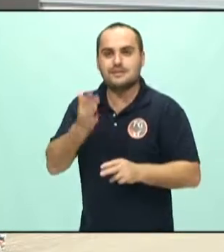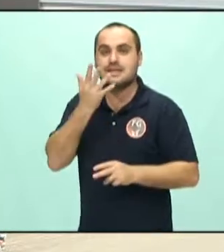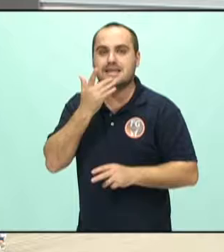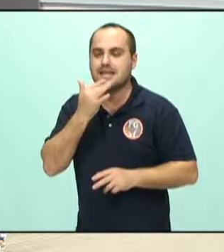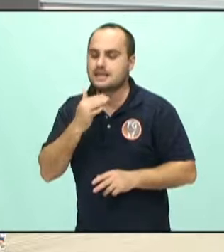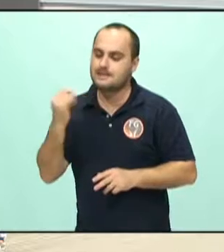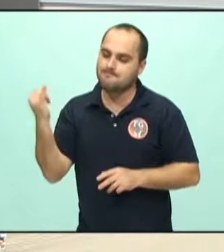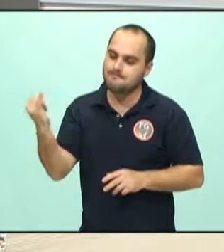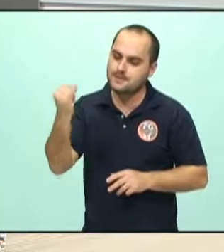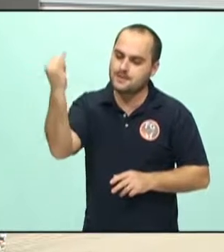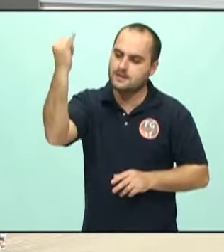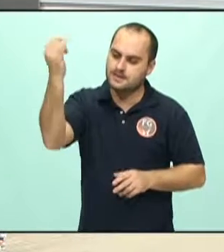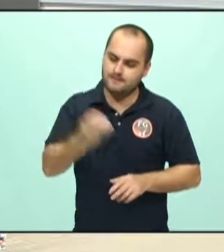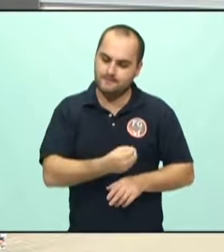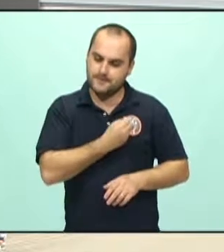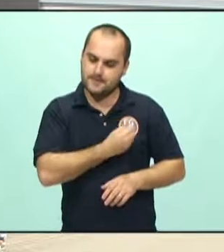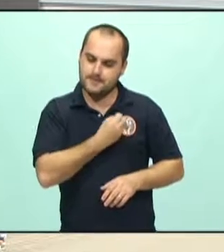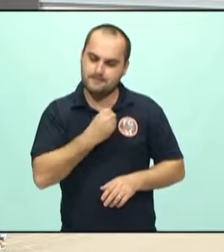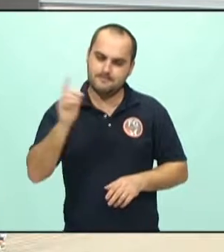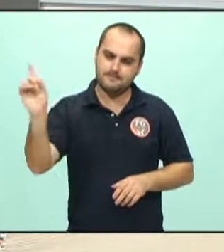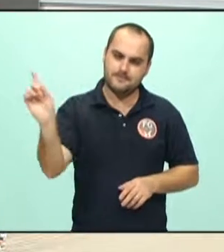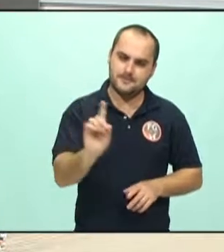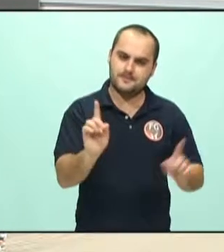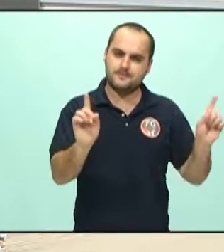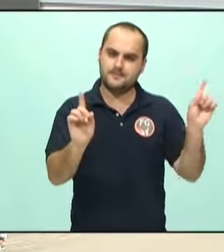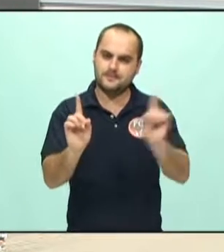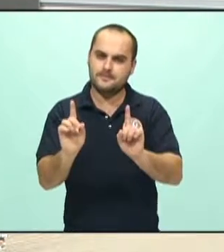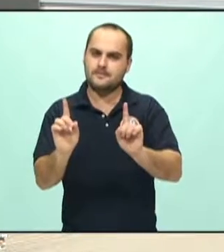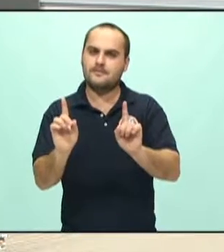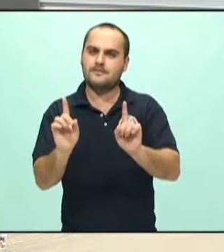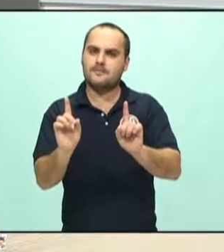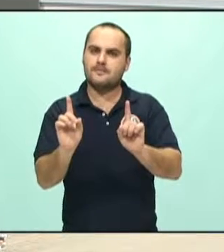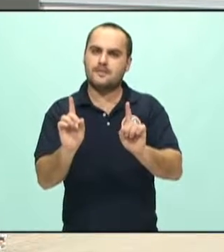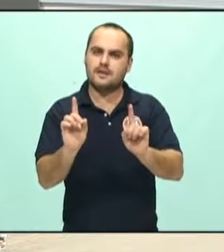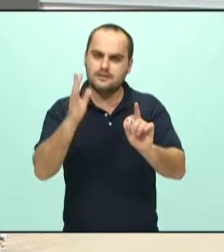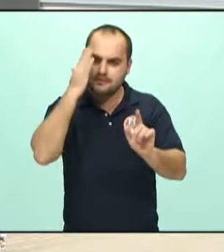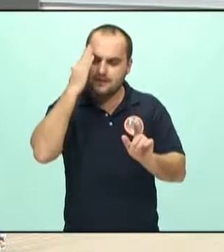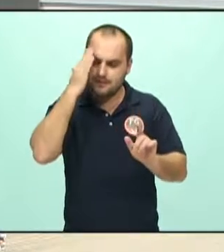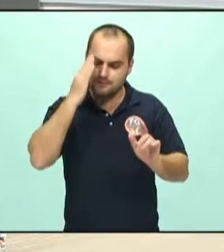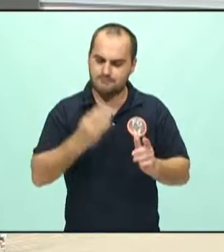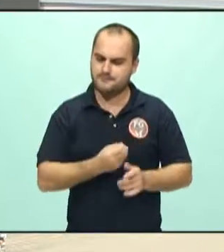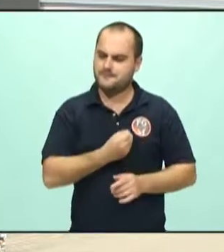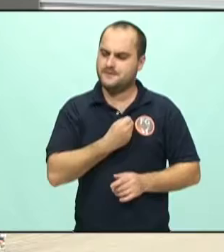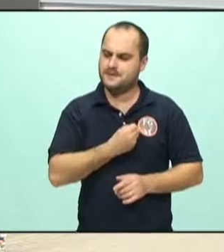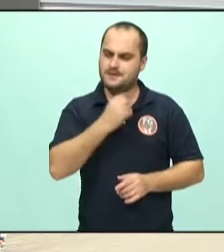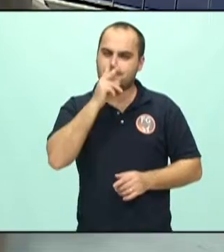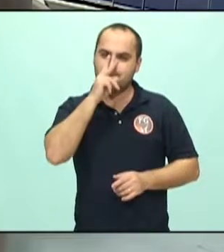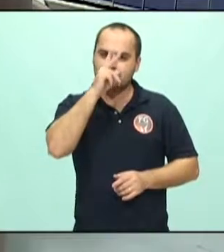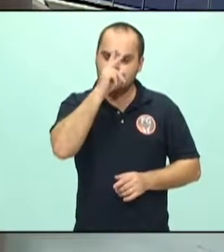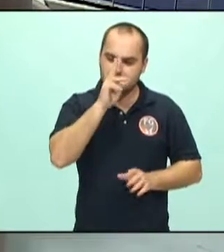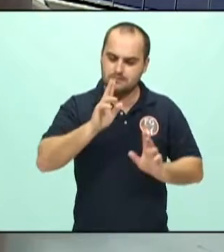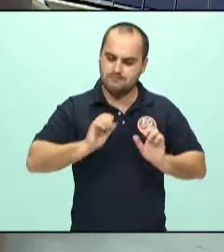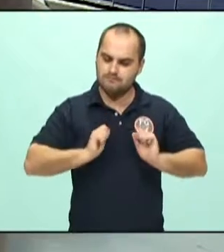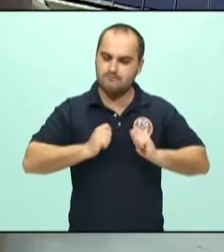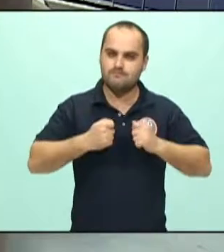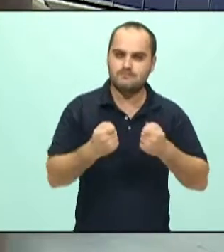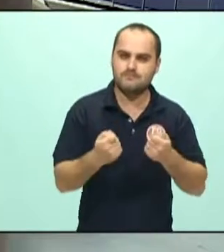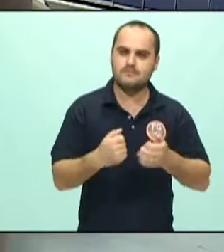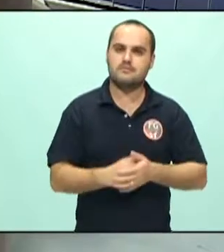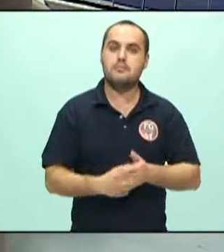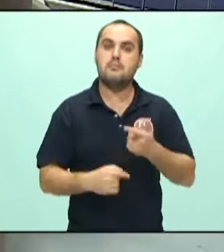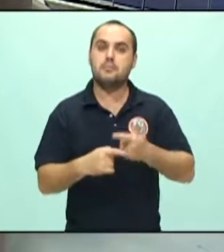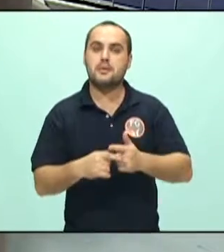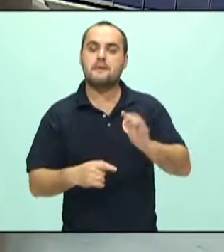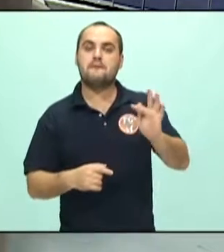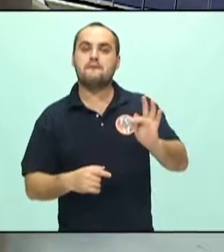na comunidade de uma forma eficiente de uma forma muito presente para lá no futuro ela também participar dessas decisões